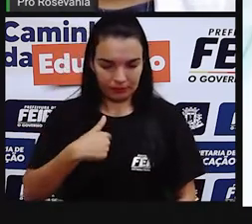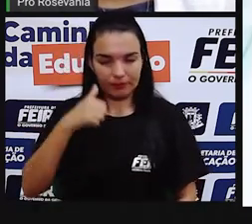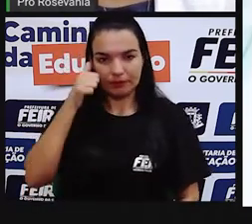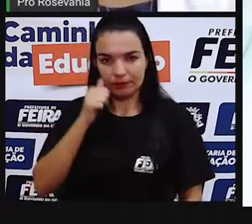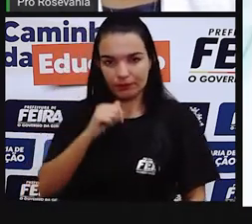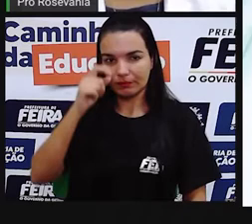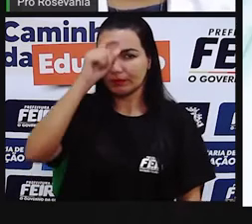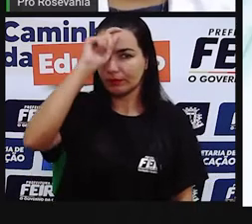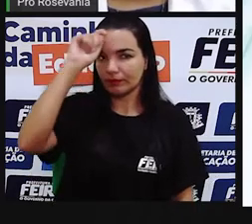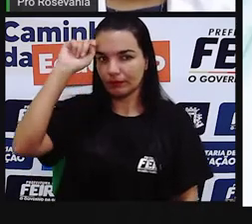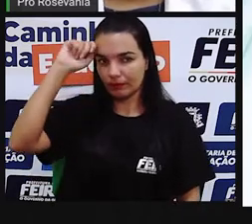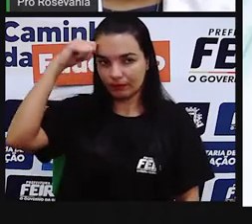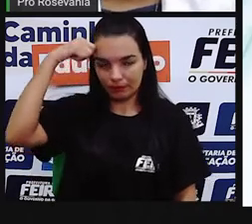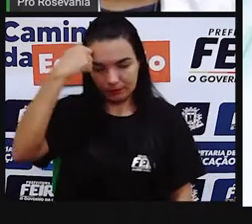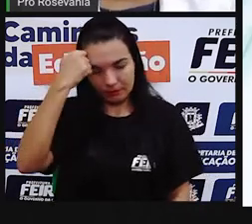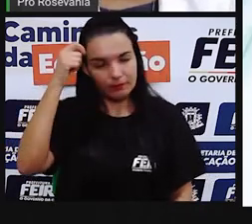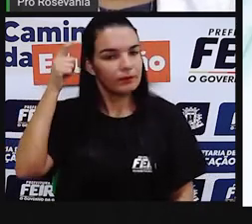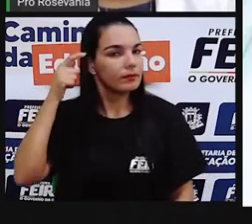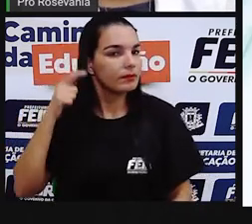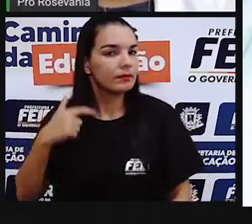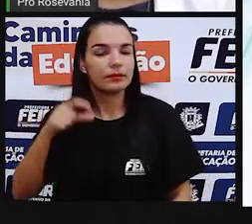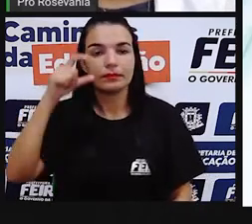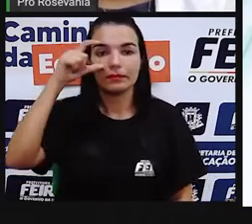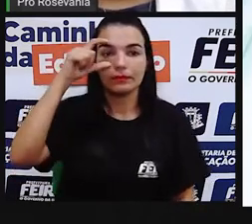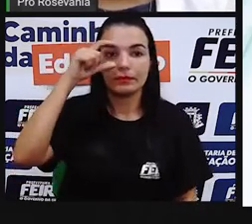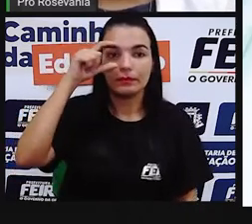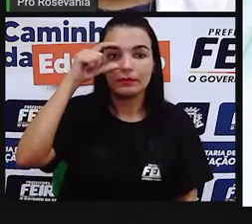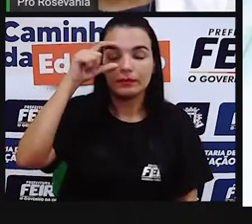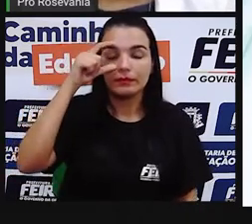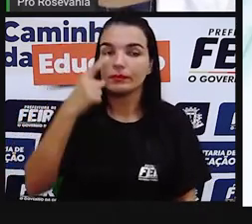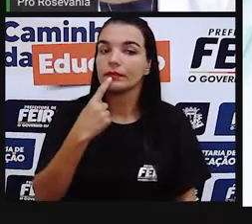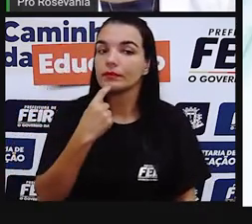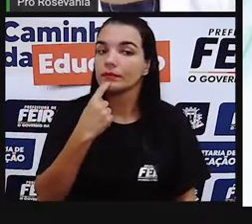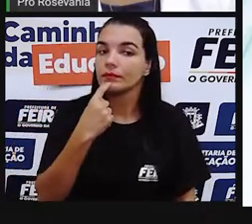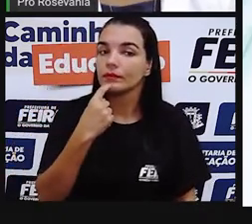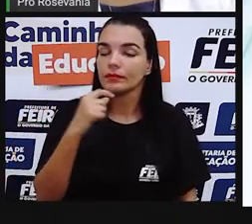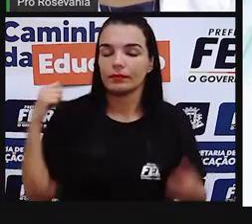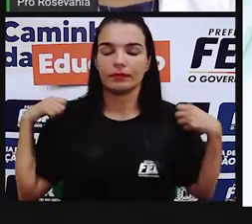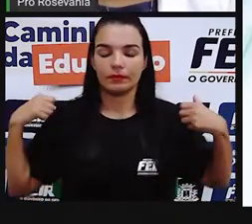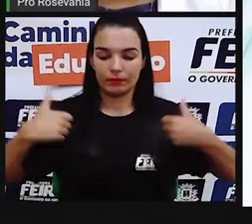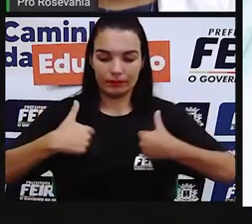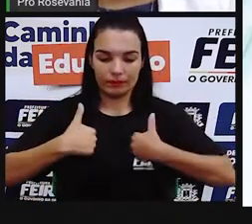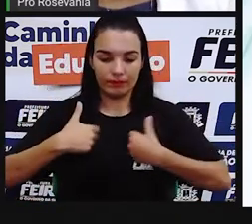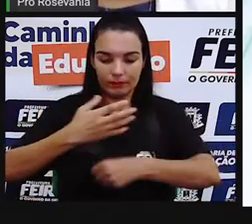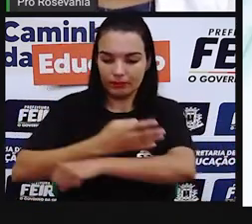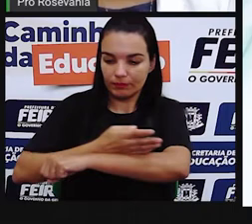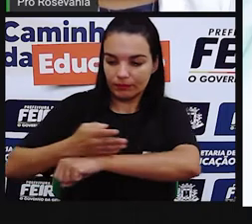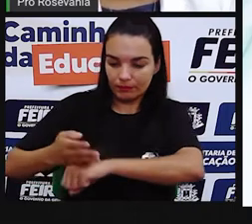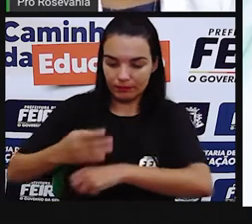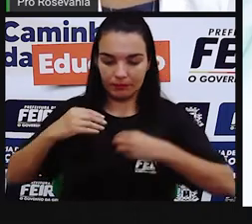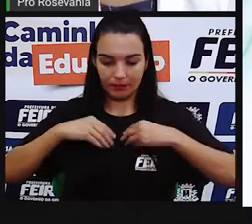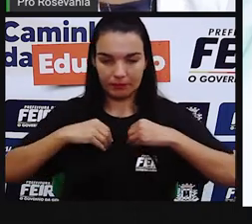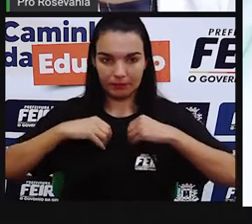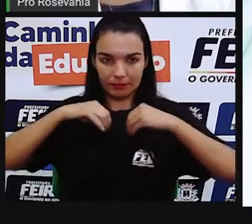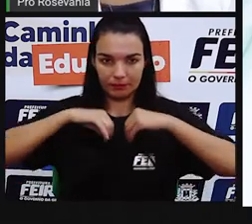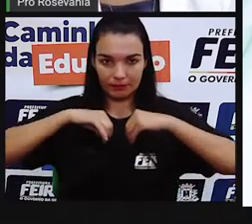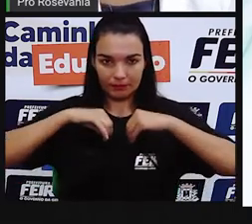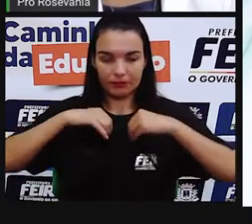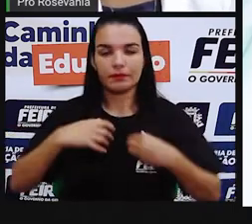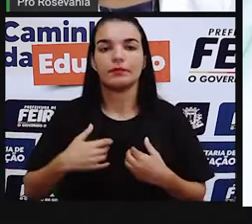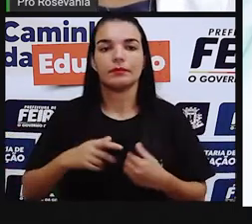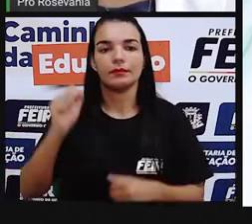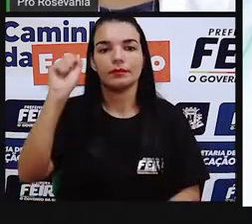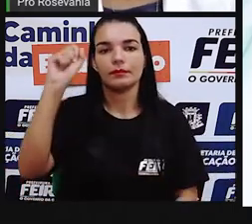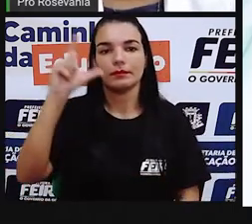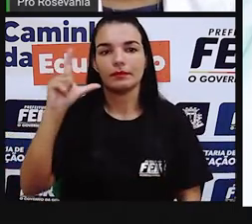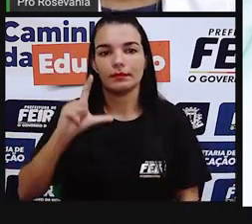cabelos negros, uso óculos vermelhos, estou usando um jaleco branco, uma camisa jeans, um marinho, e